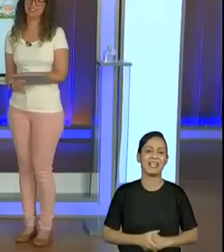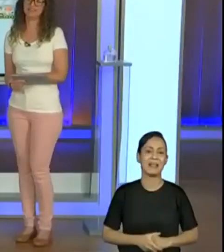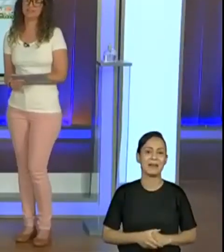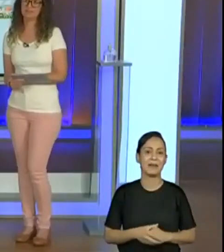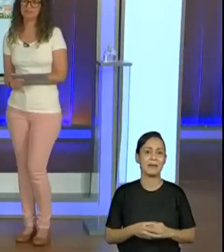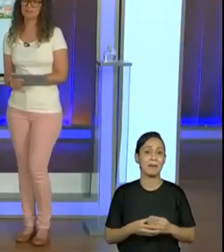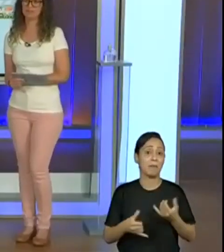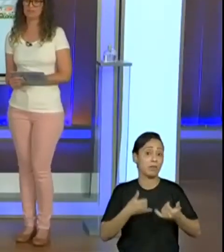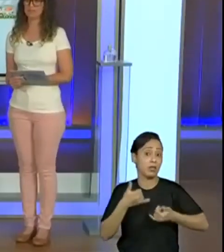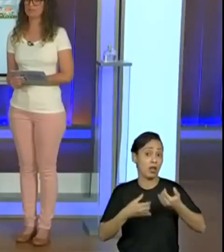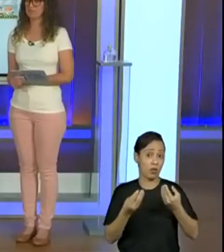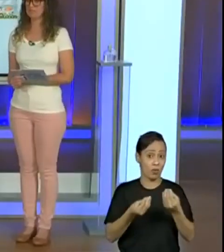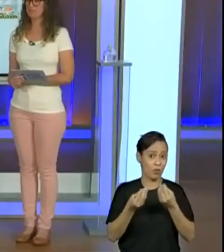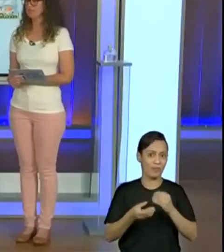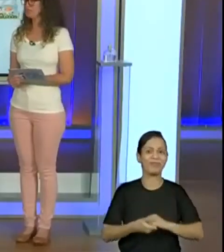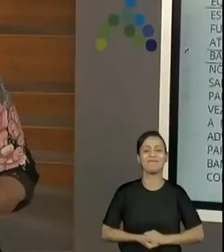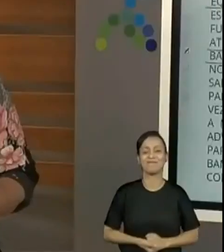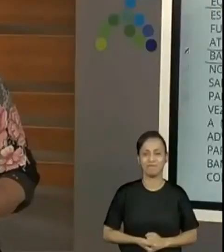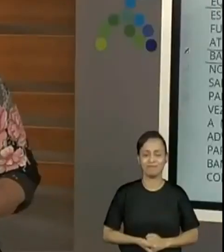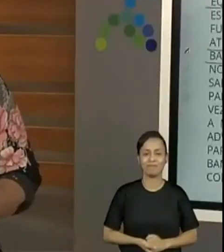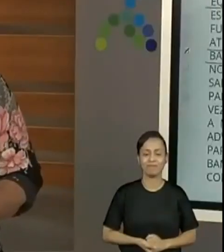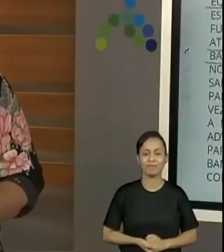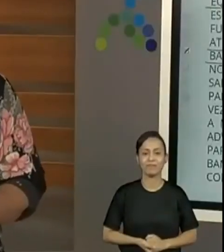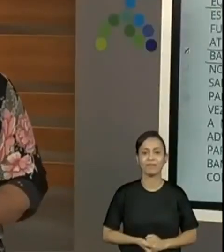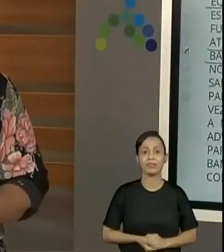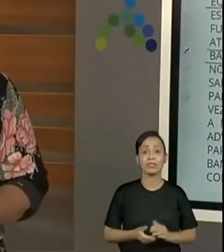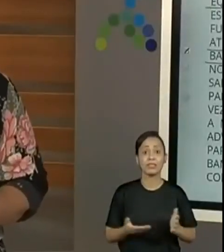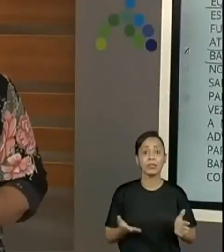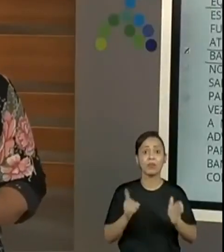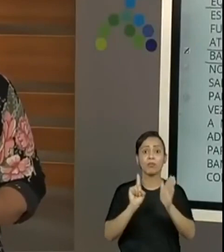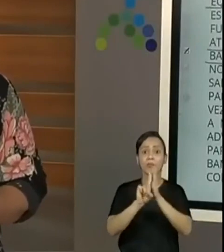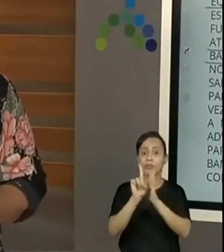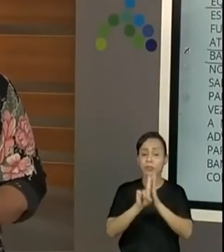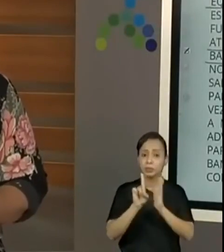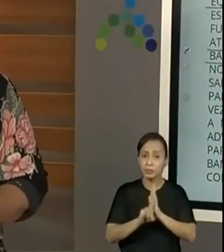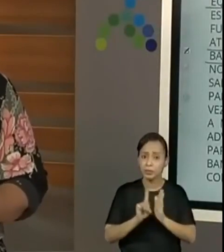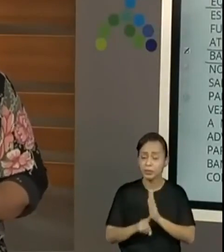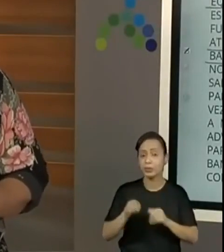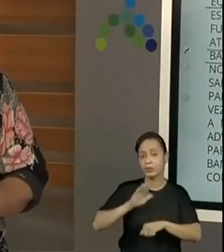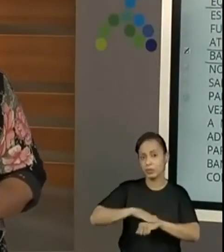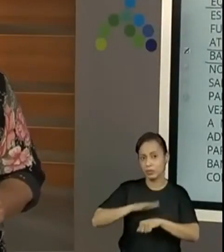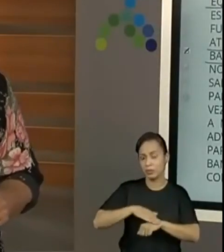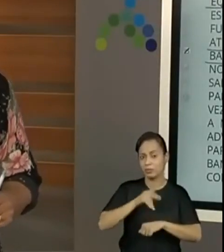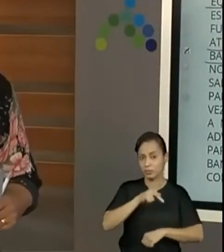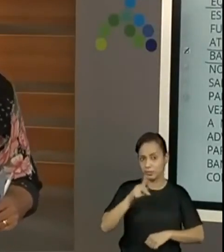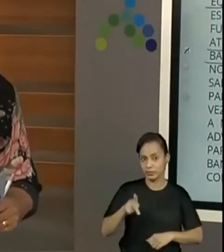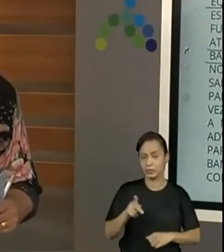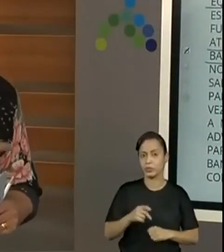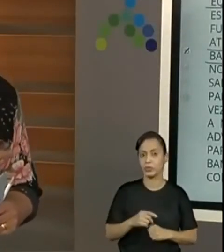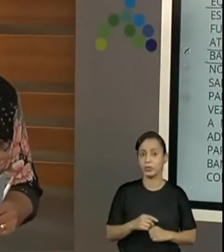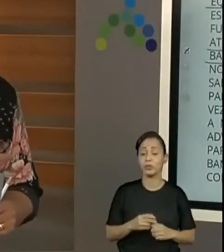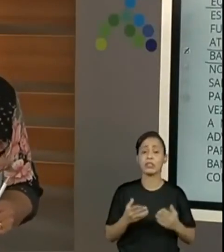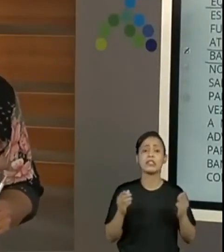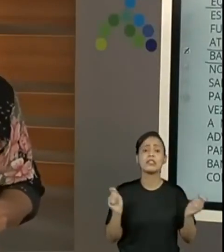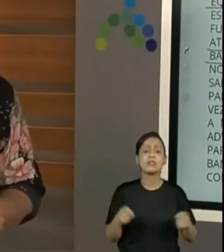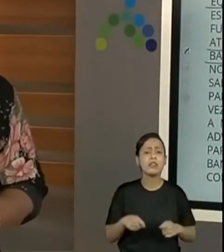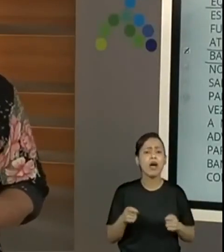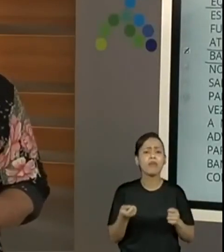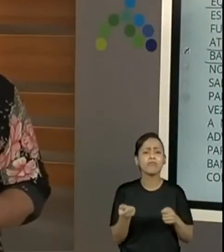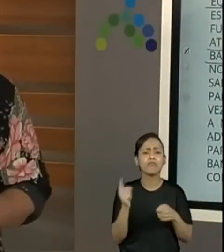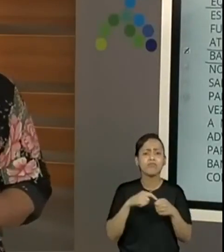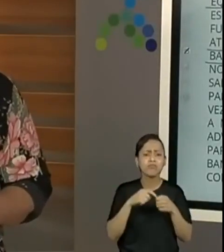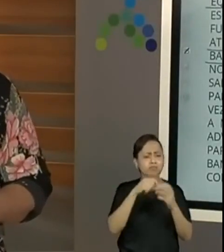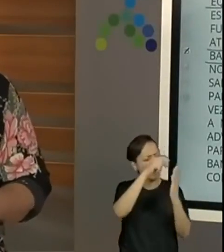brincar, do, né? Do como brincar. Então, observa que as perguntas que a professora está fazendo, você consegue ir lá, voltar